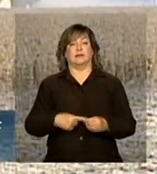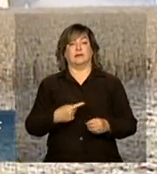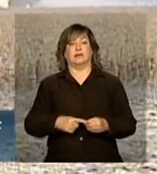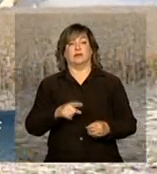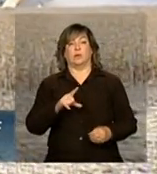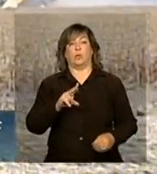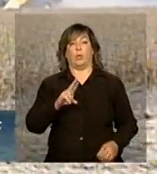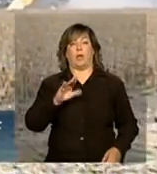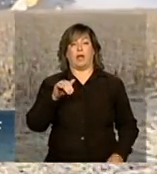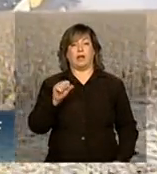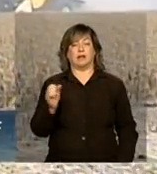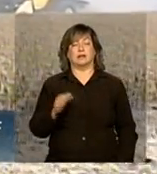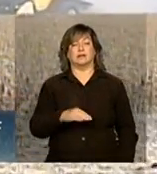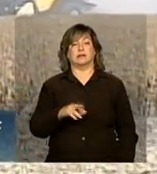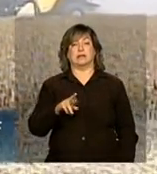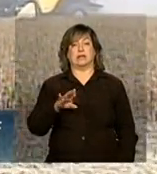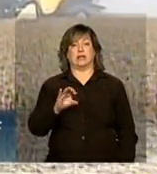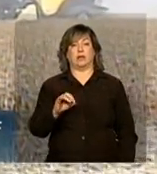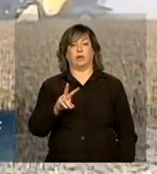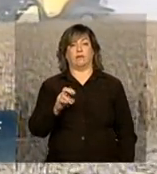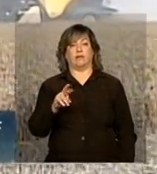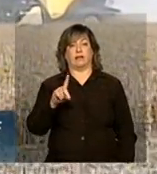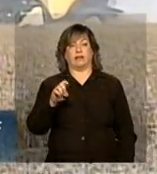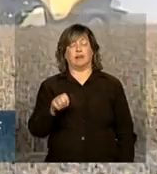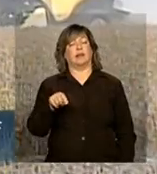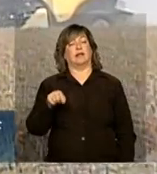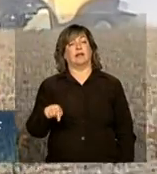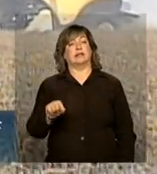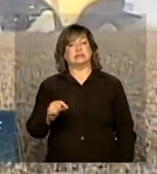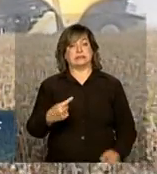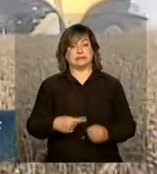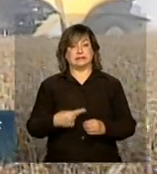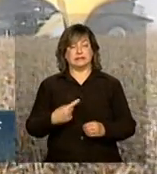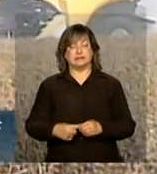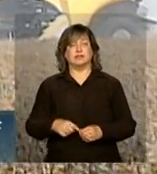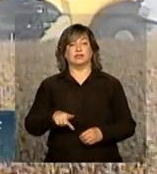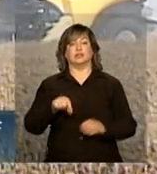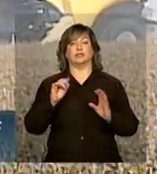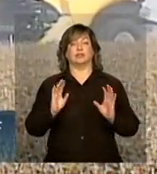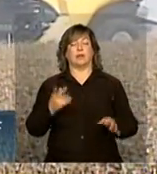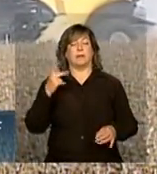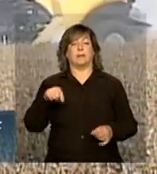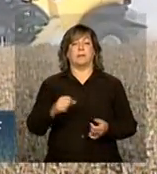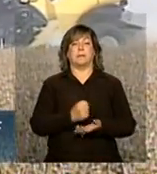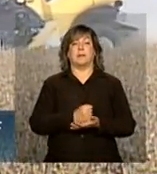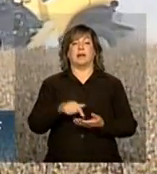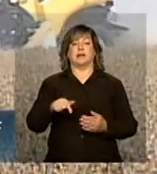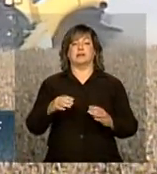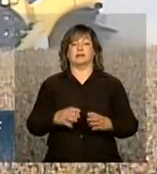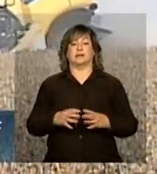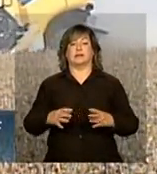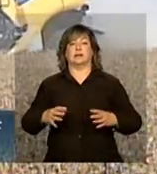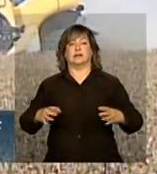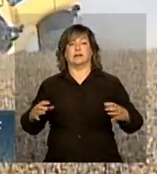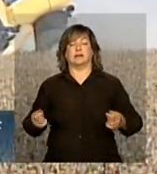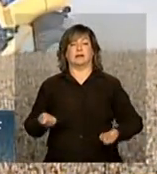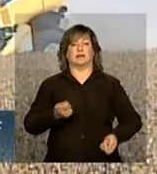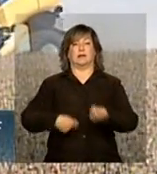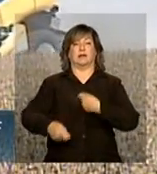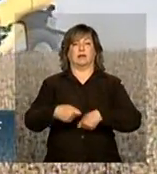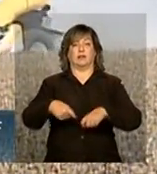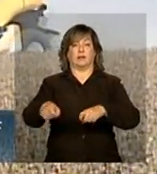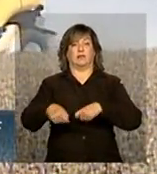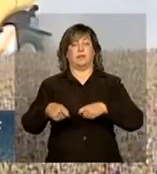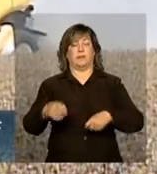Verde então que foi escolhida paraa abertura Nacional da colheita por marcar este crescimento no agronegócio